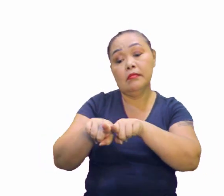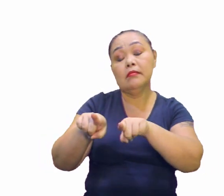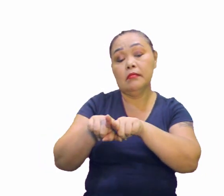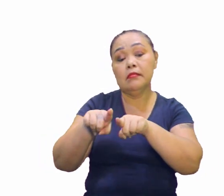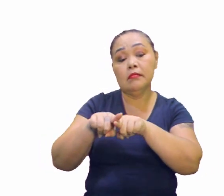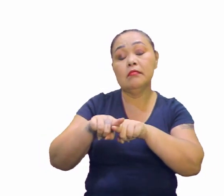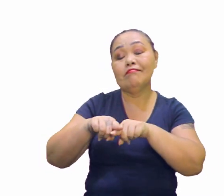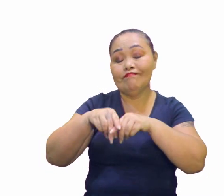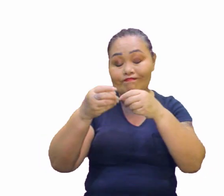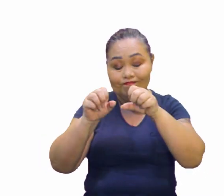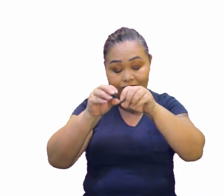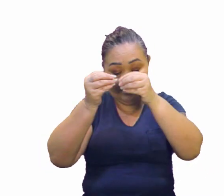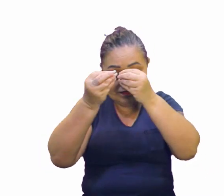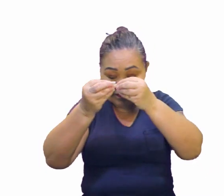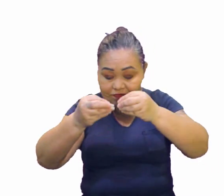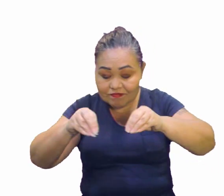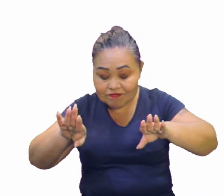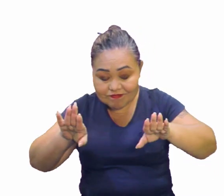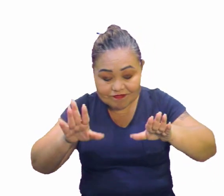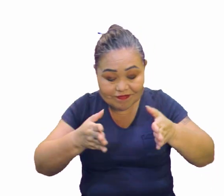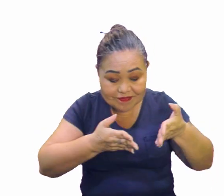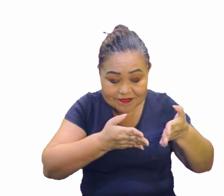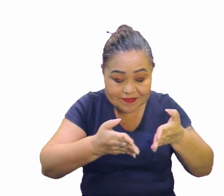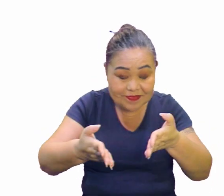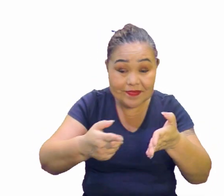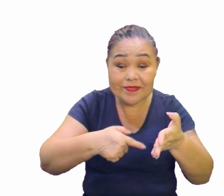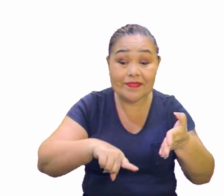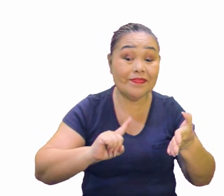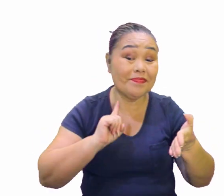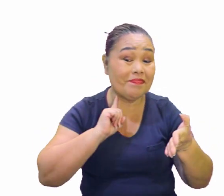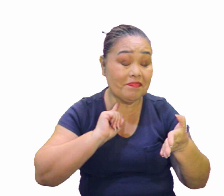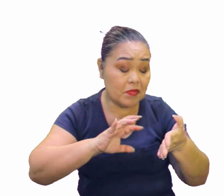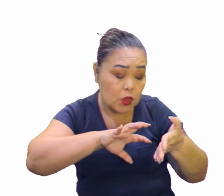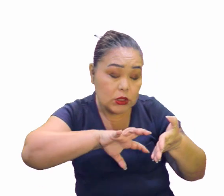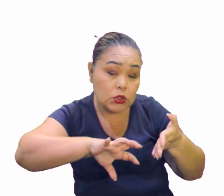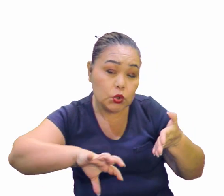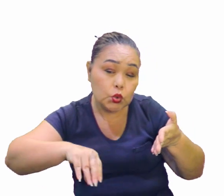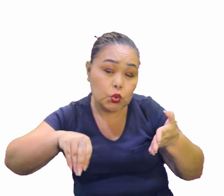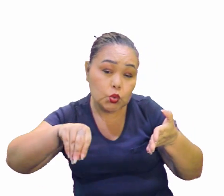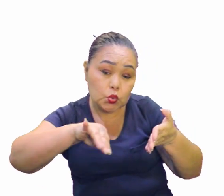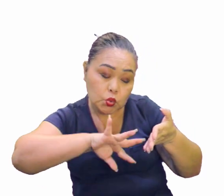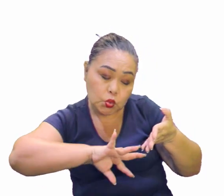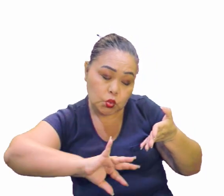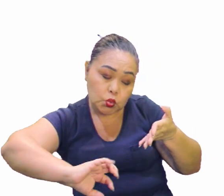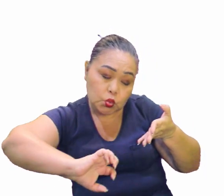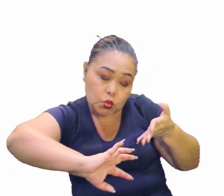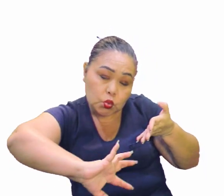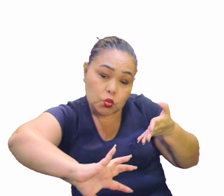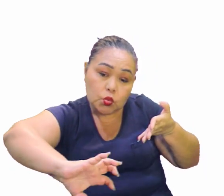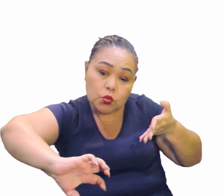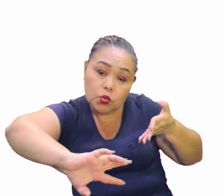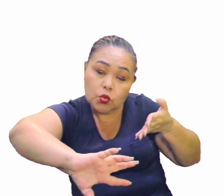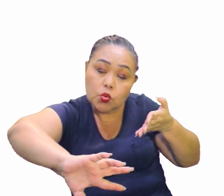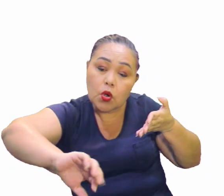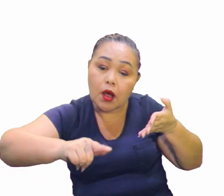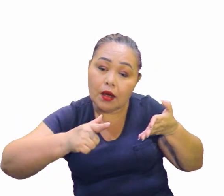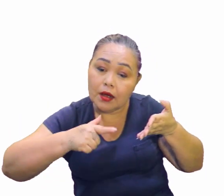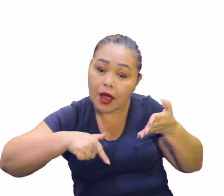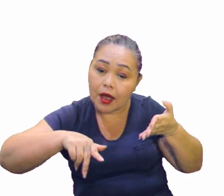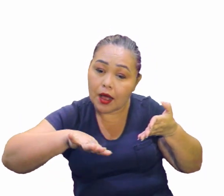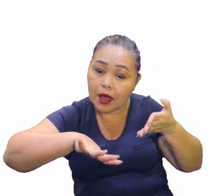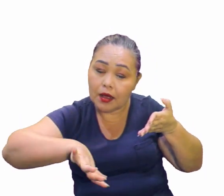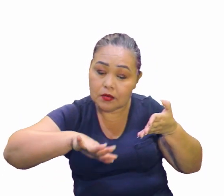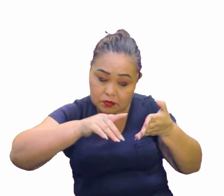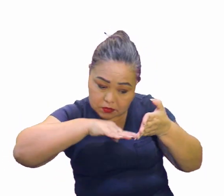também destrói os leitos dos rios, tira a terra ali, faz o assoreamento do rio. E